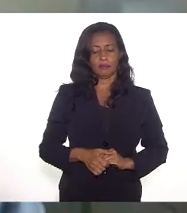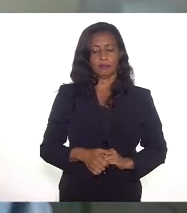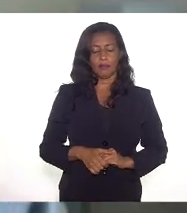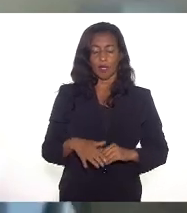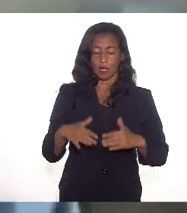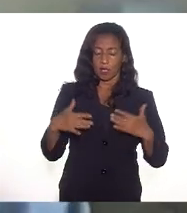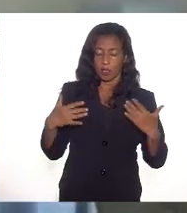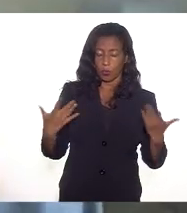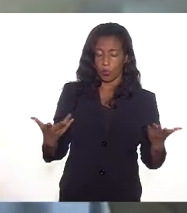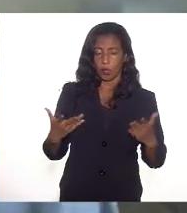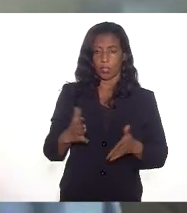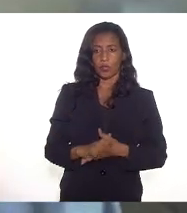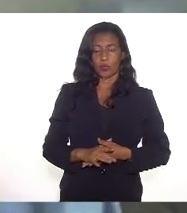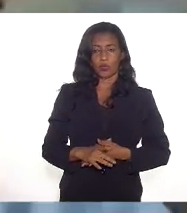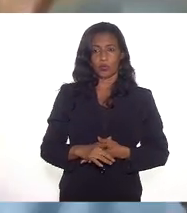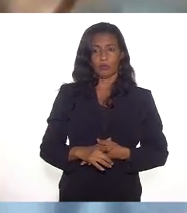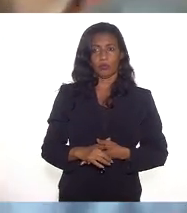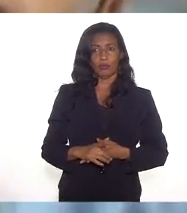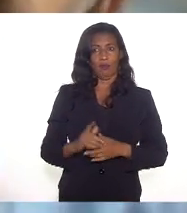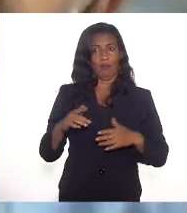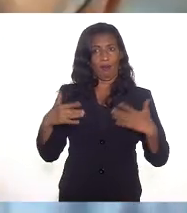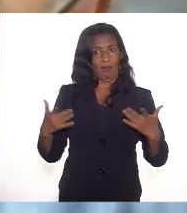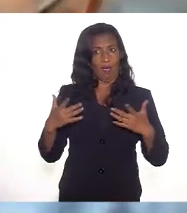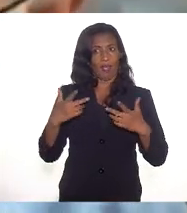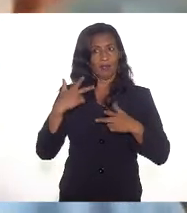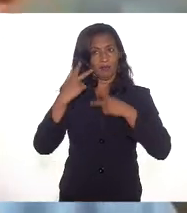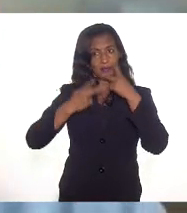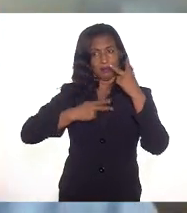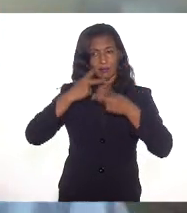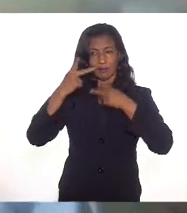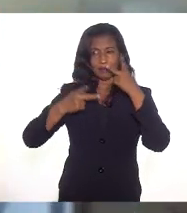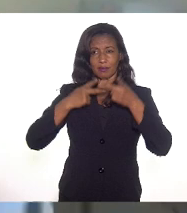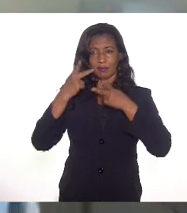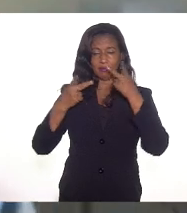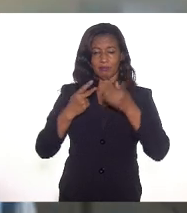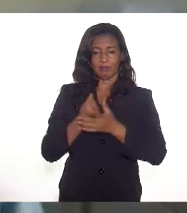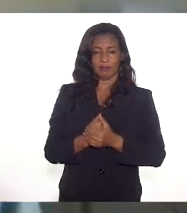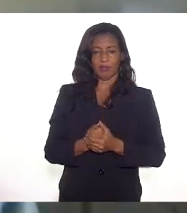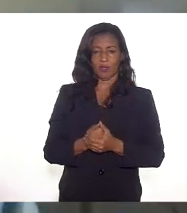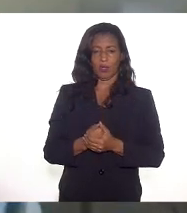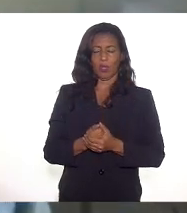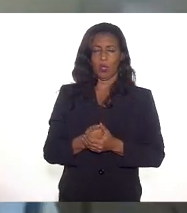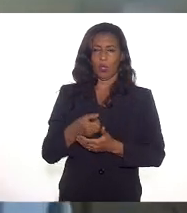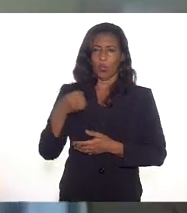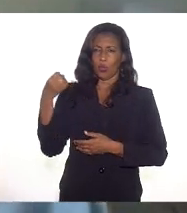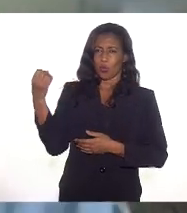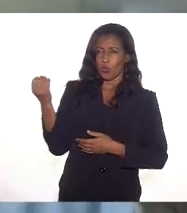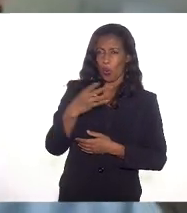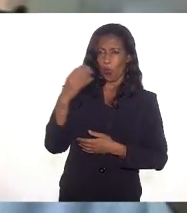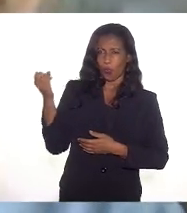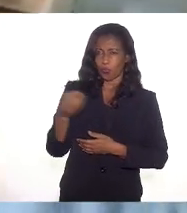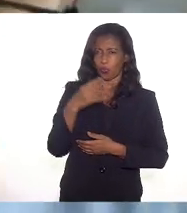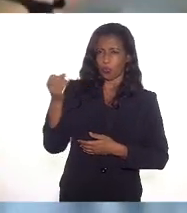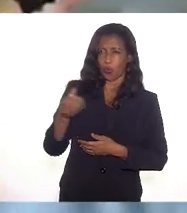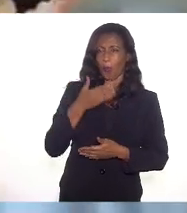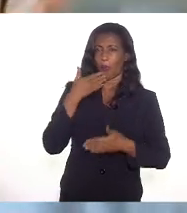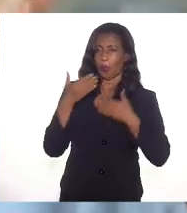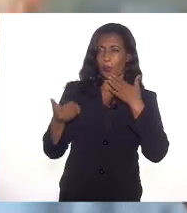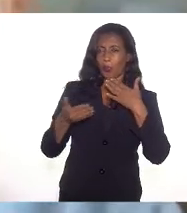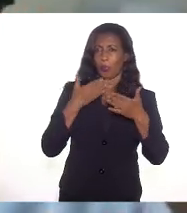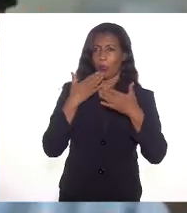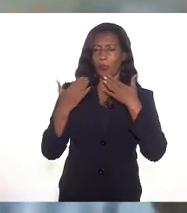isso, há que se fomentar, né, o atendimento de novas demandas que passam